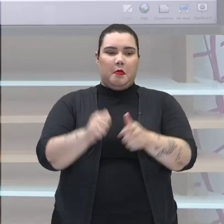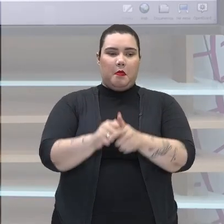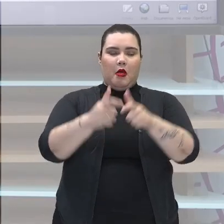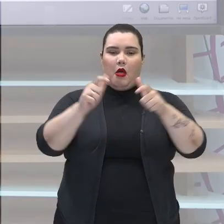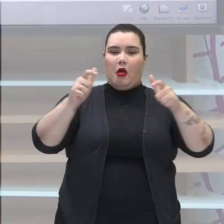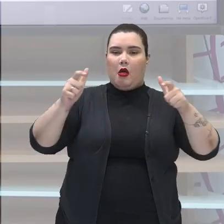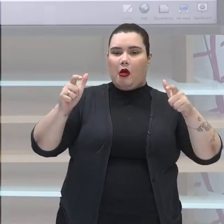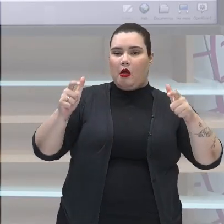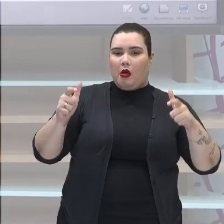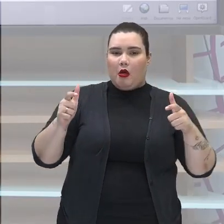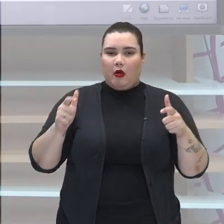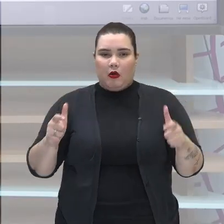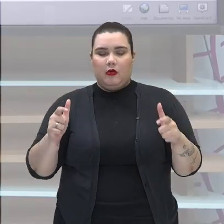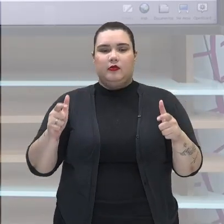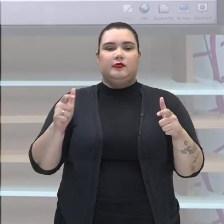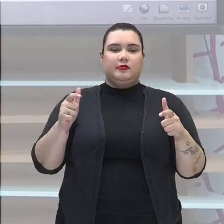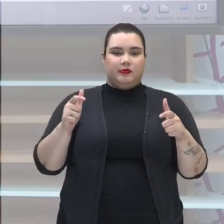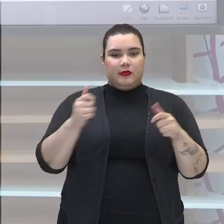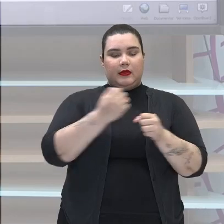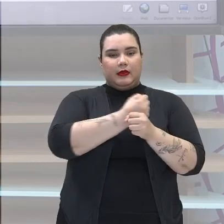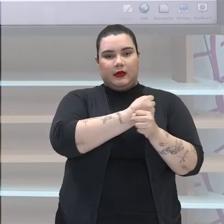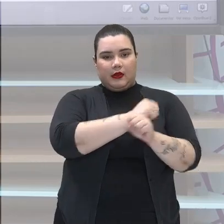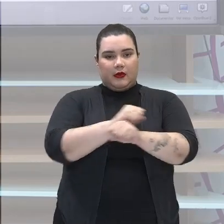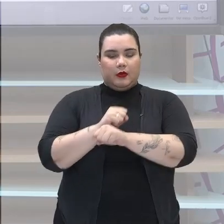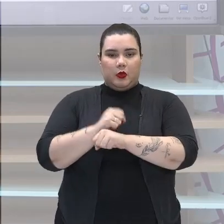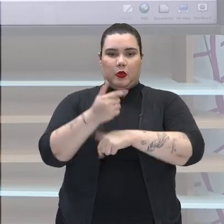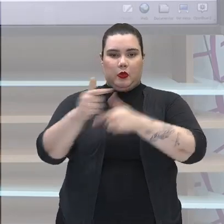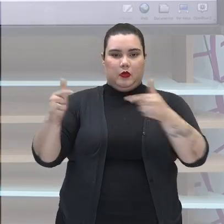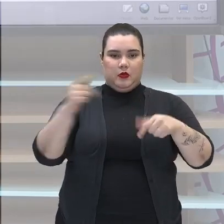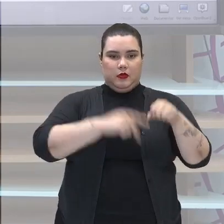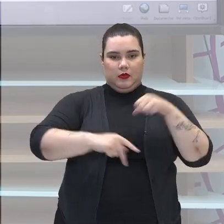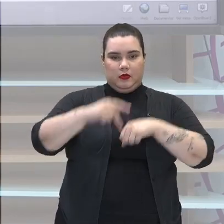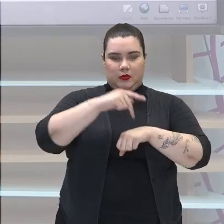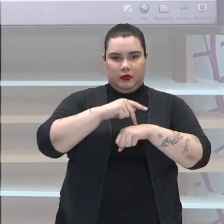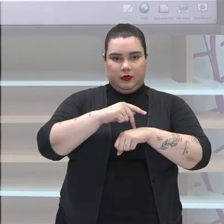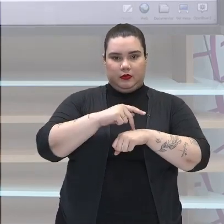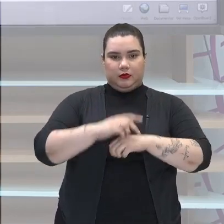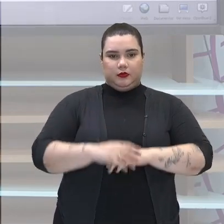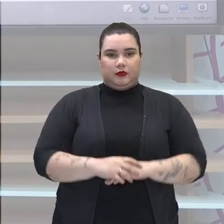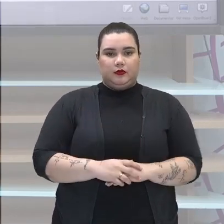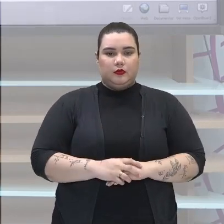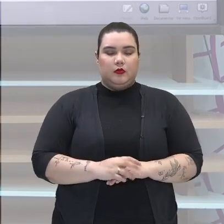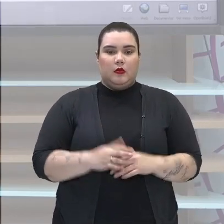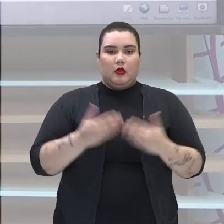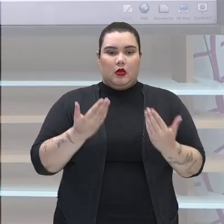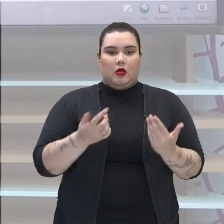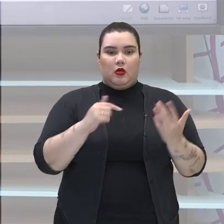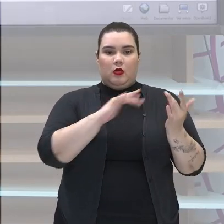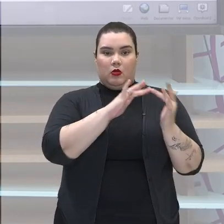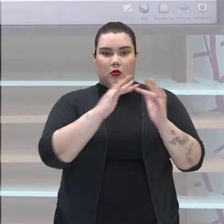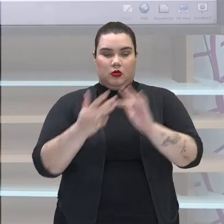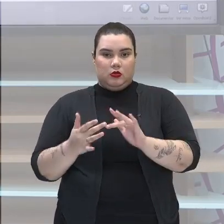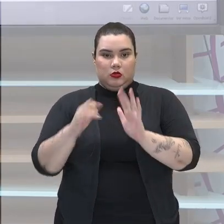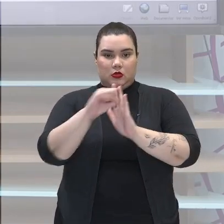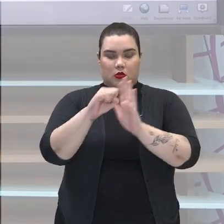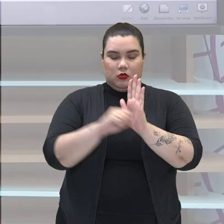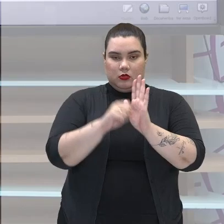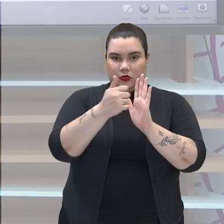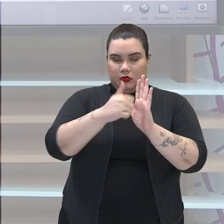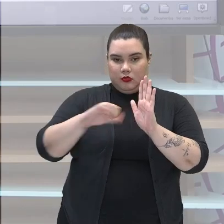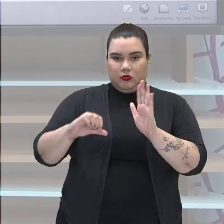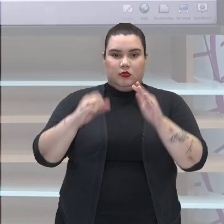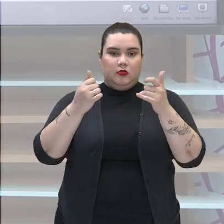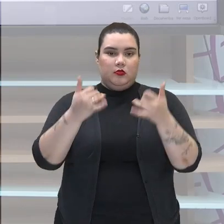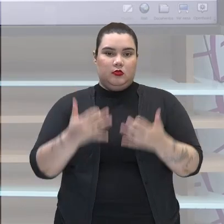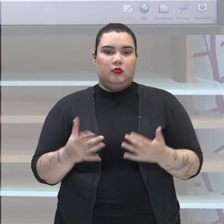o grande defensor dos outros países. E é dentro desse contexto do século XIX que